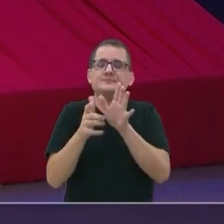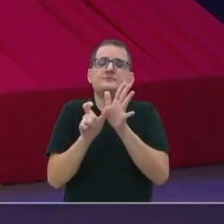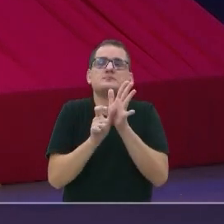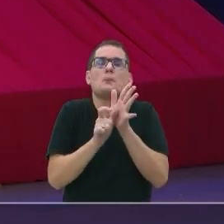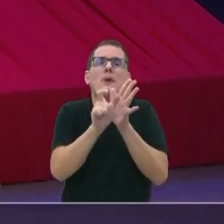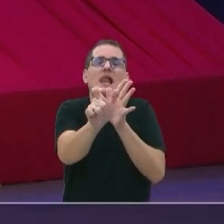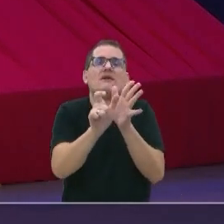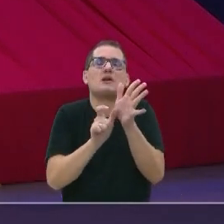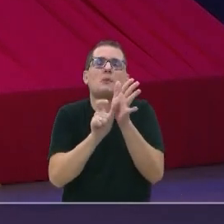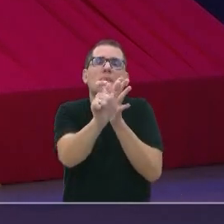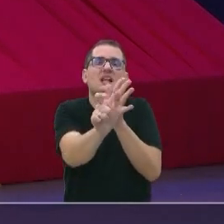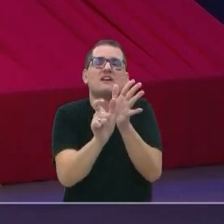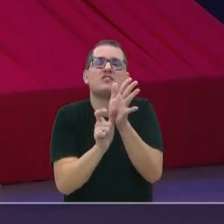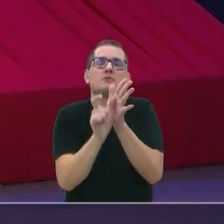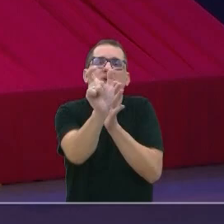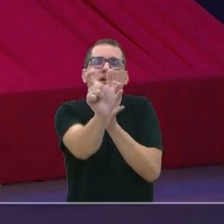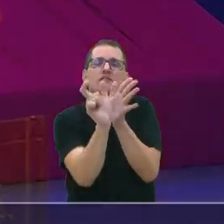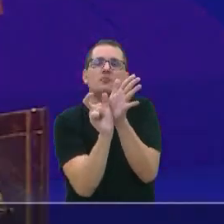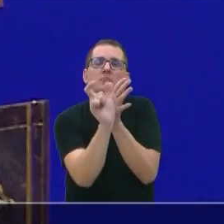Palavras.